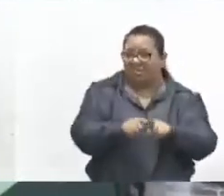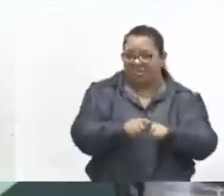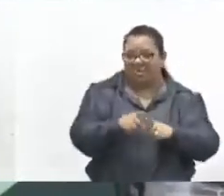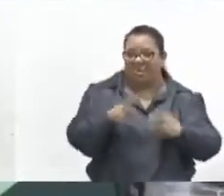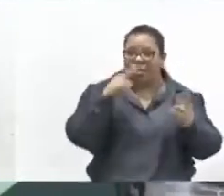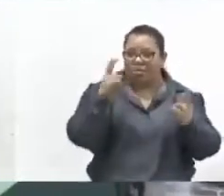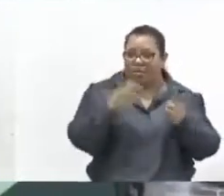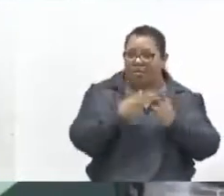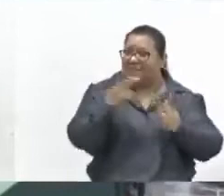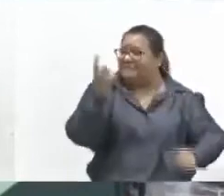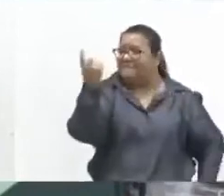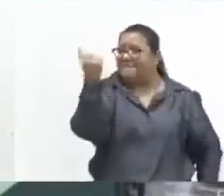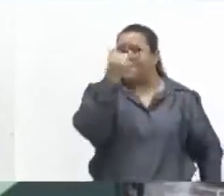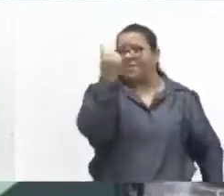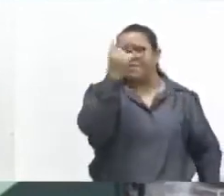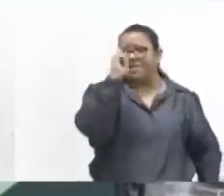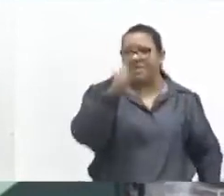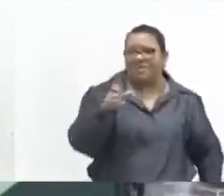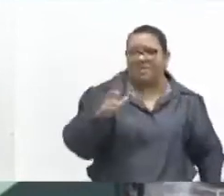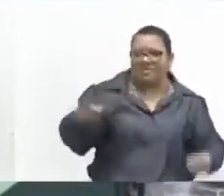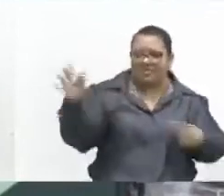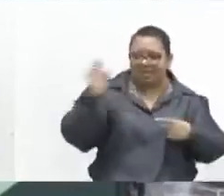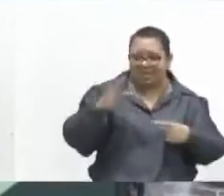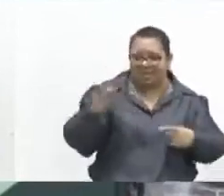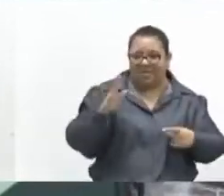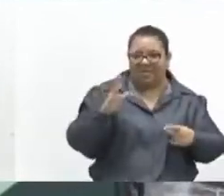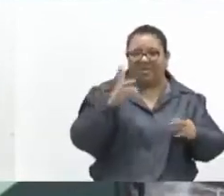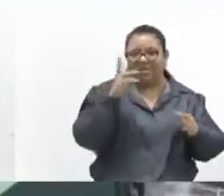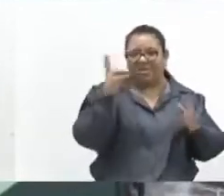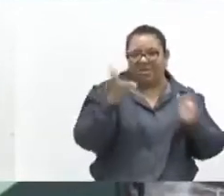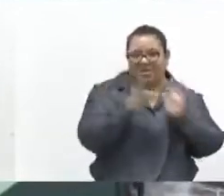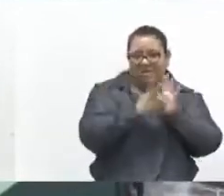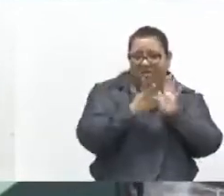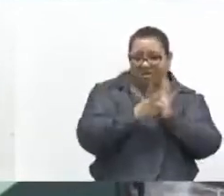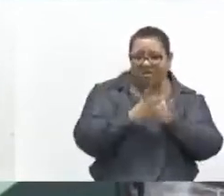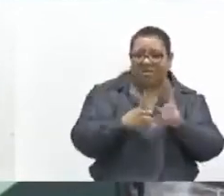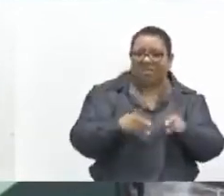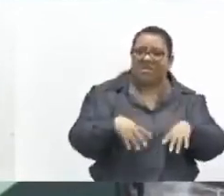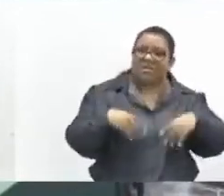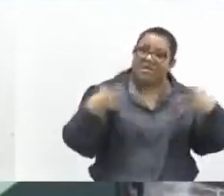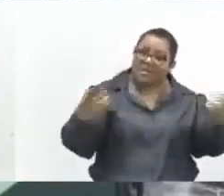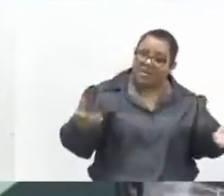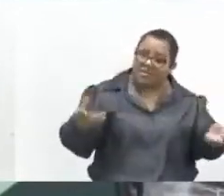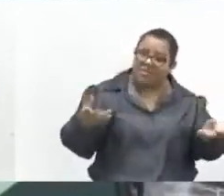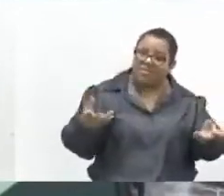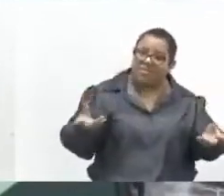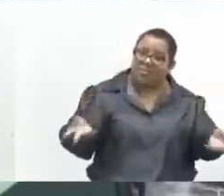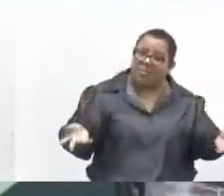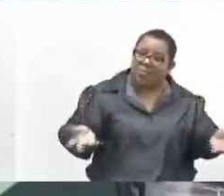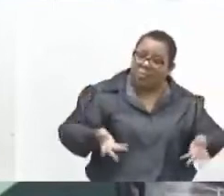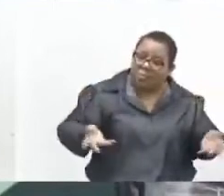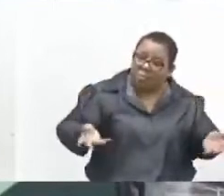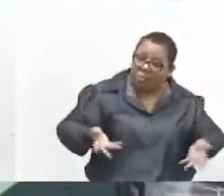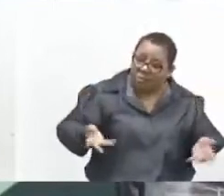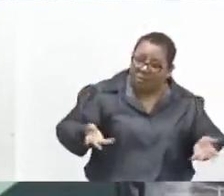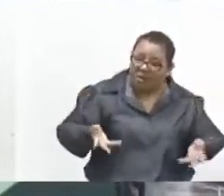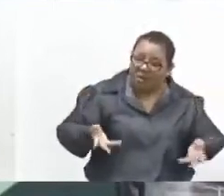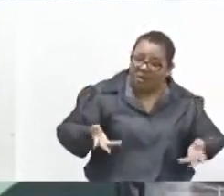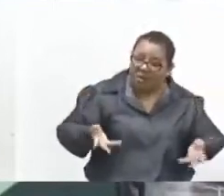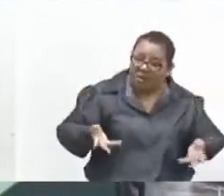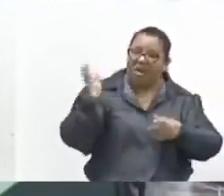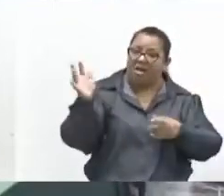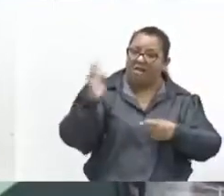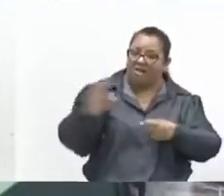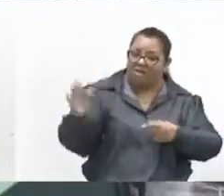ela é pioneira na questão da faculdade indígena, a FAIND, né? Então, assim, uma universidade que tem uma faculdade indígena